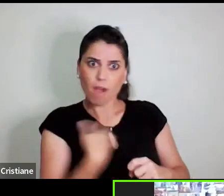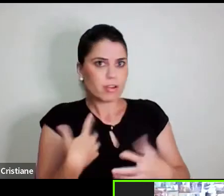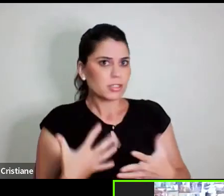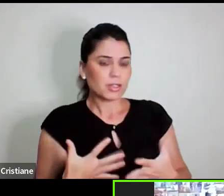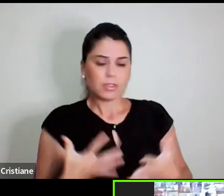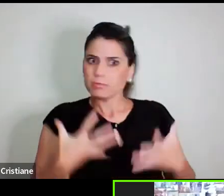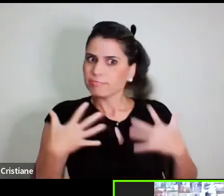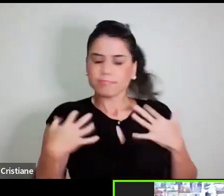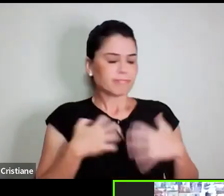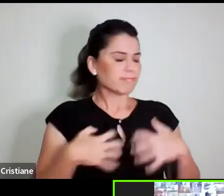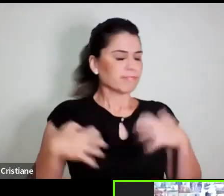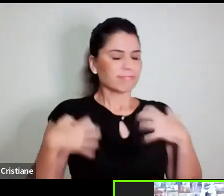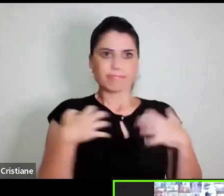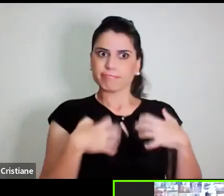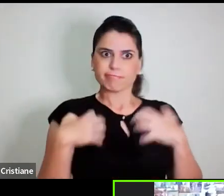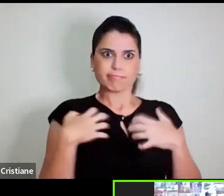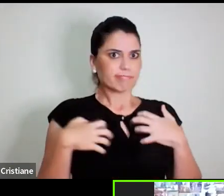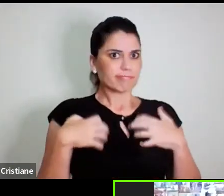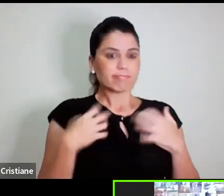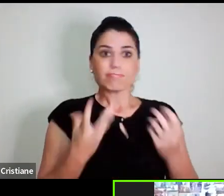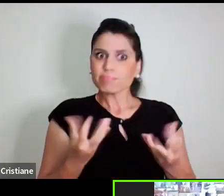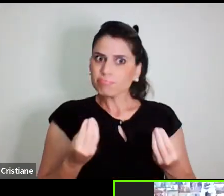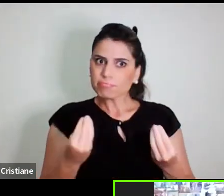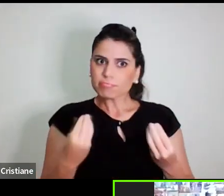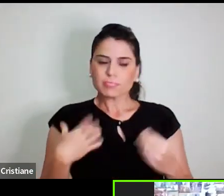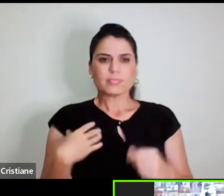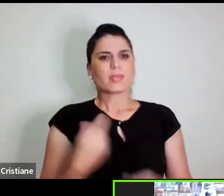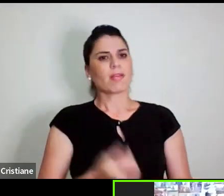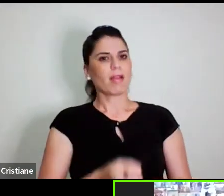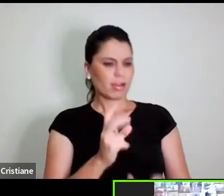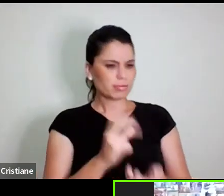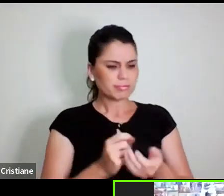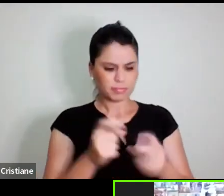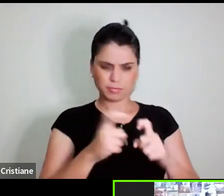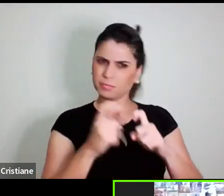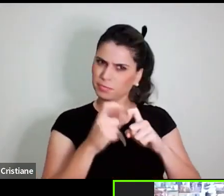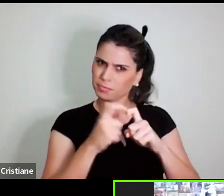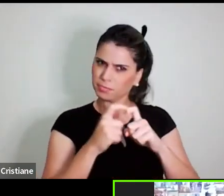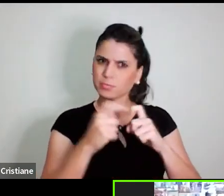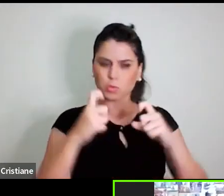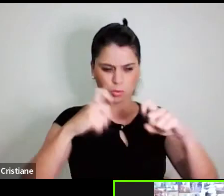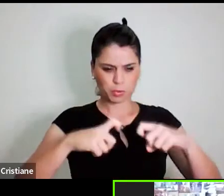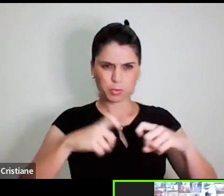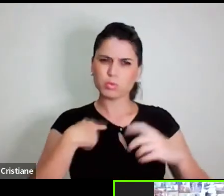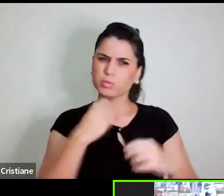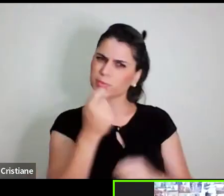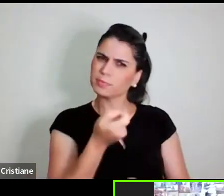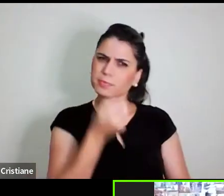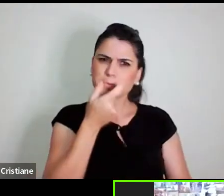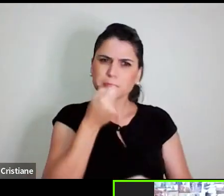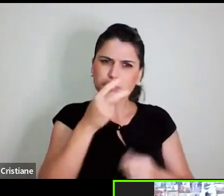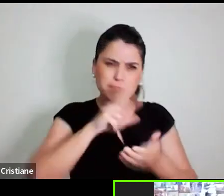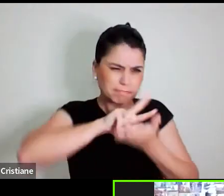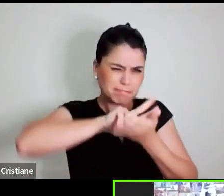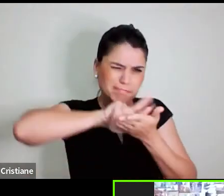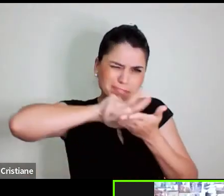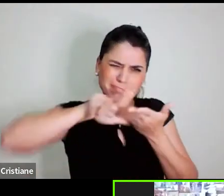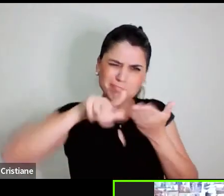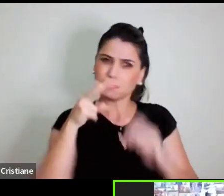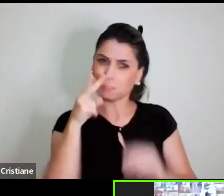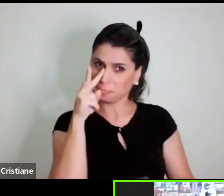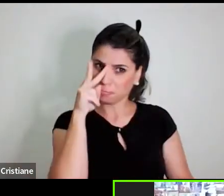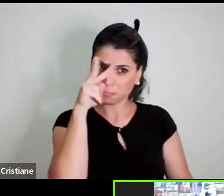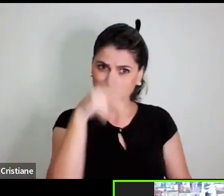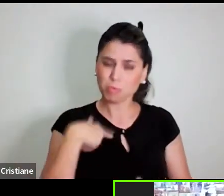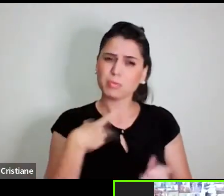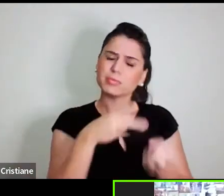estava muito alto. Aí ele passou uns remédios que eram sonífero, porque eu cheguei a dormir, eu ficava só em casa com